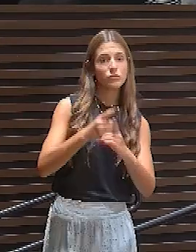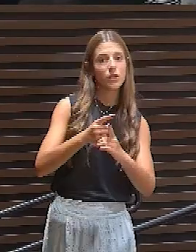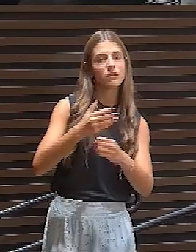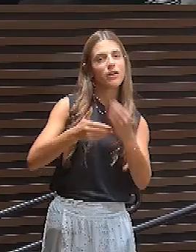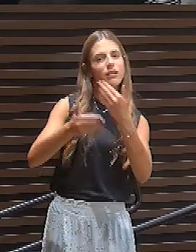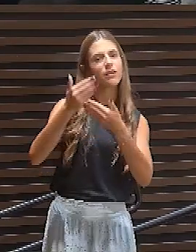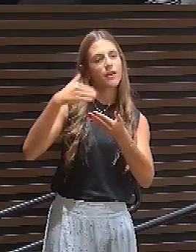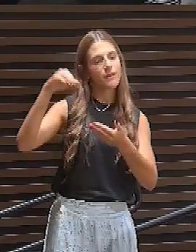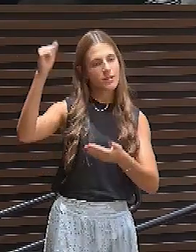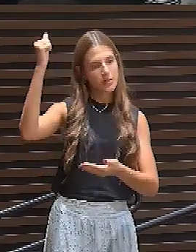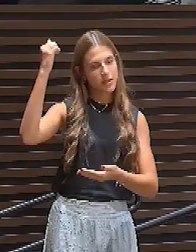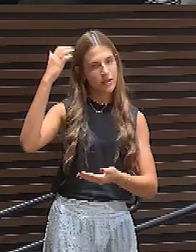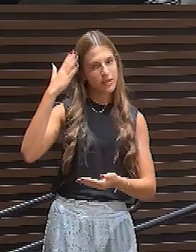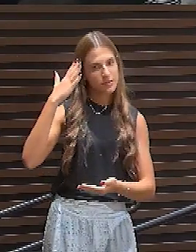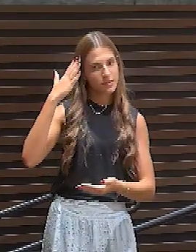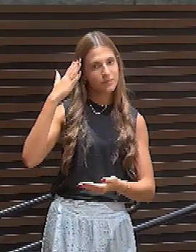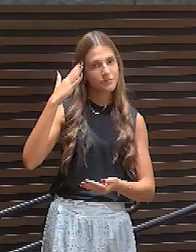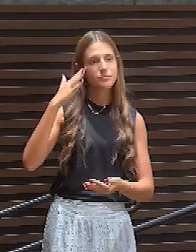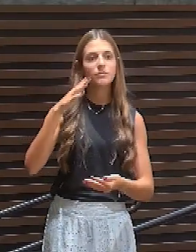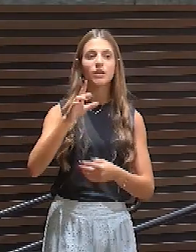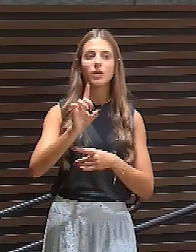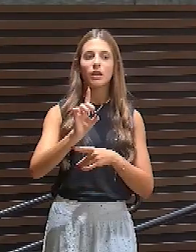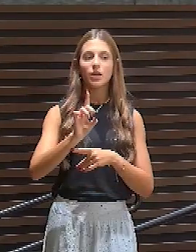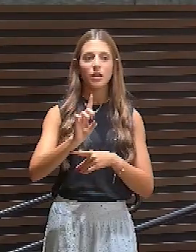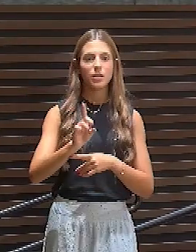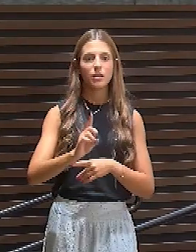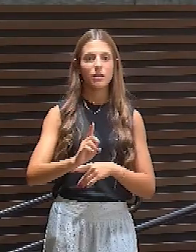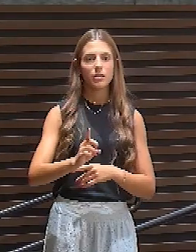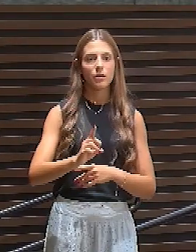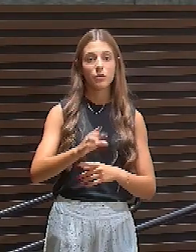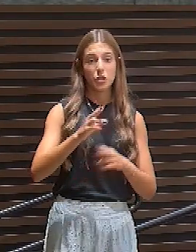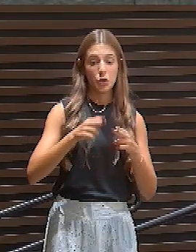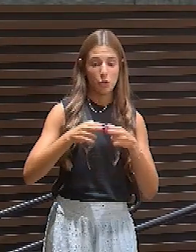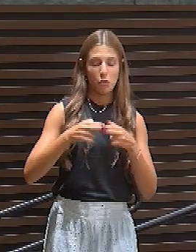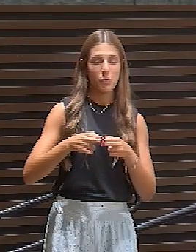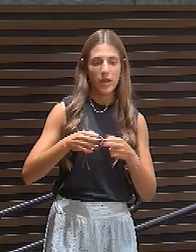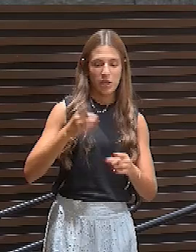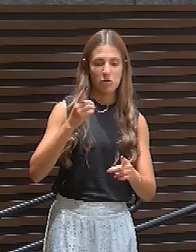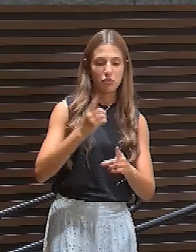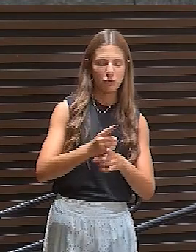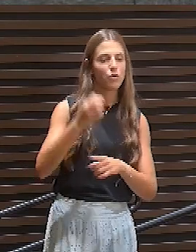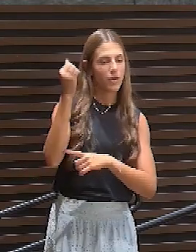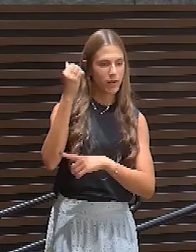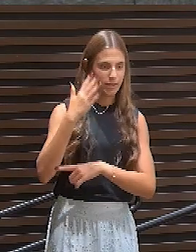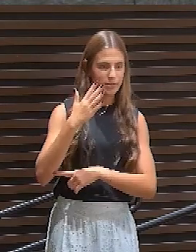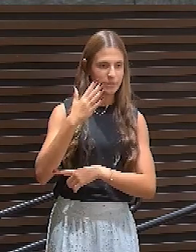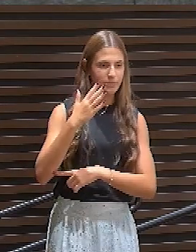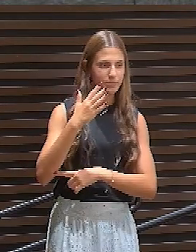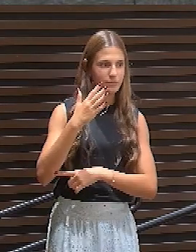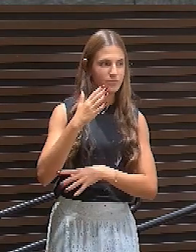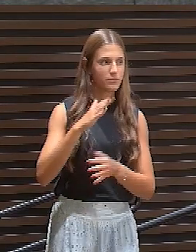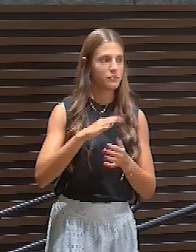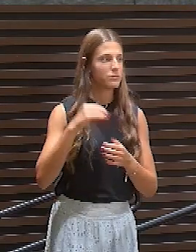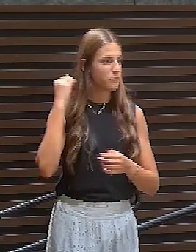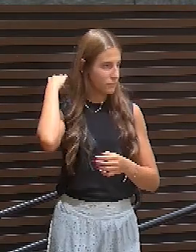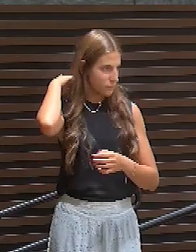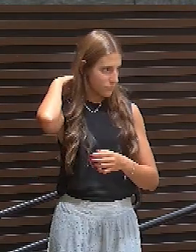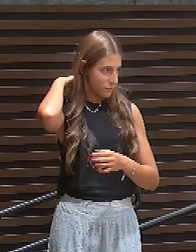graça, e não foi ele que achou graça. E eu vou deixar com os